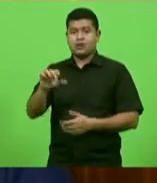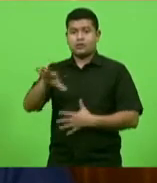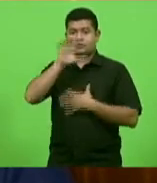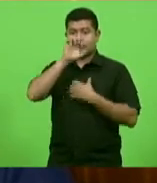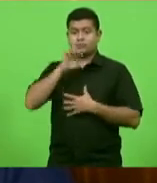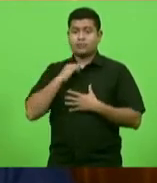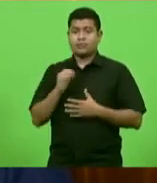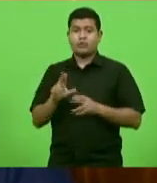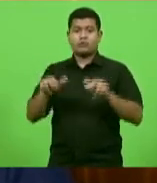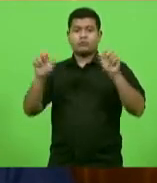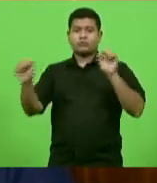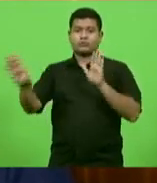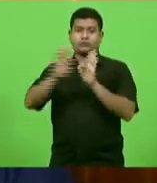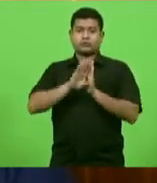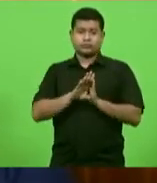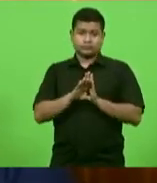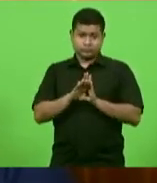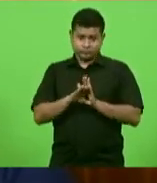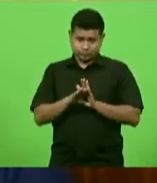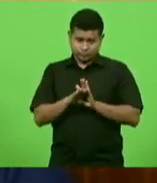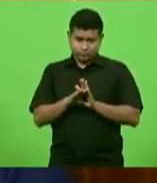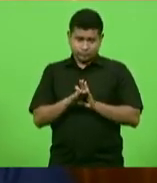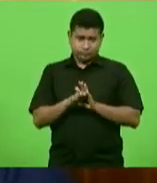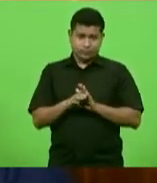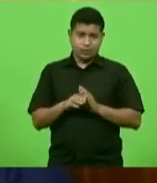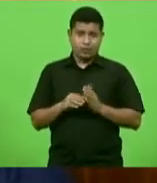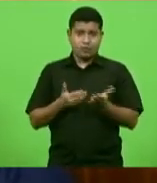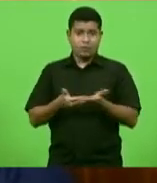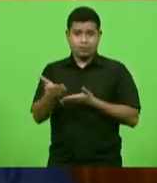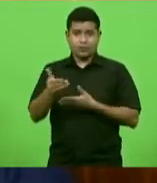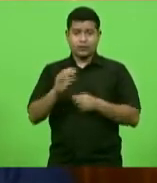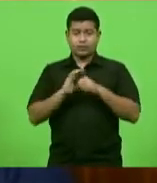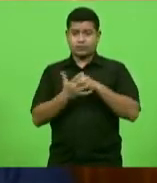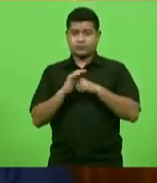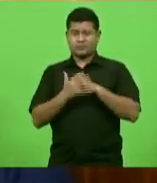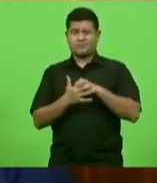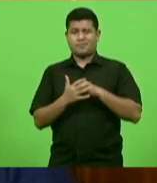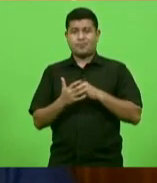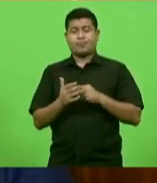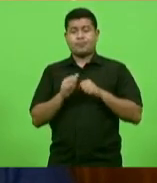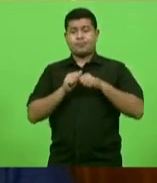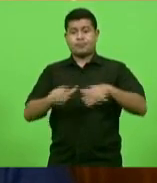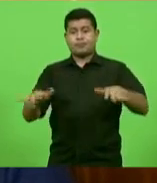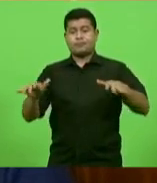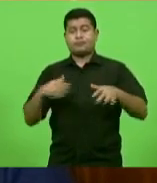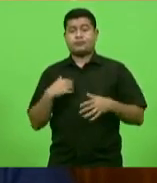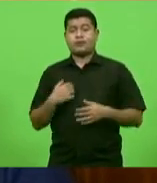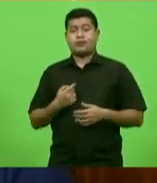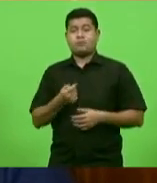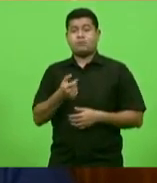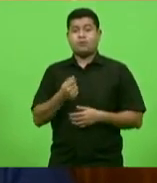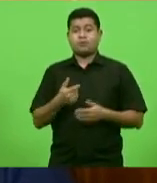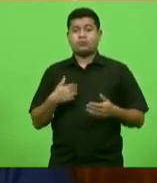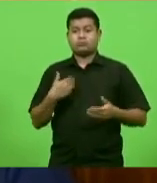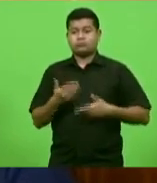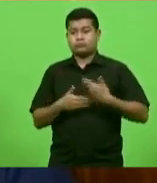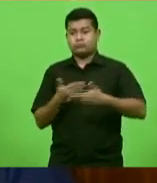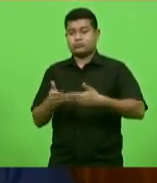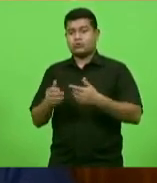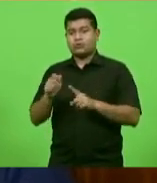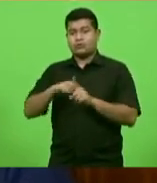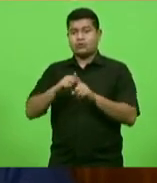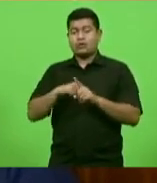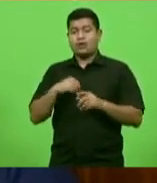que não recebeu, logo no começo da pandemia, pouco foi feito nos últimos meses que se seguiram